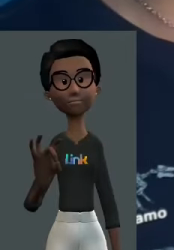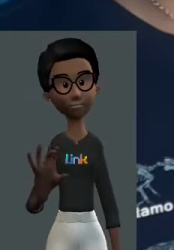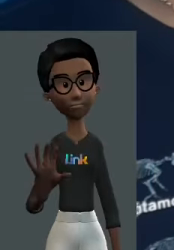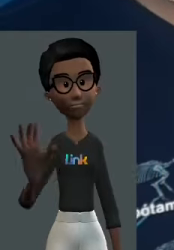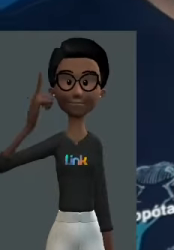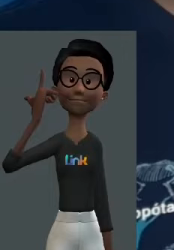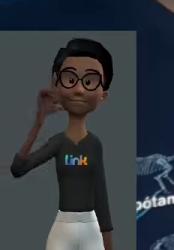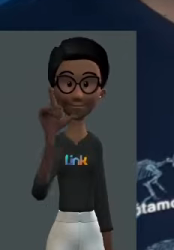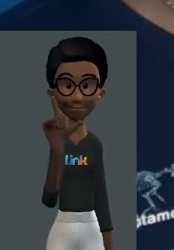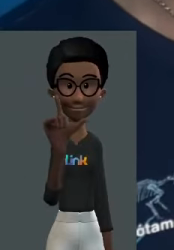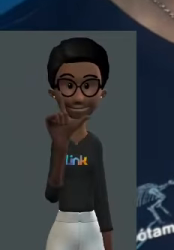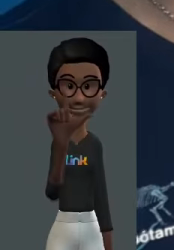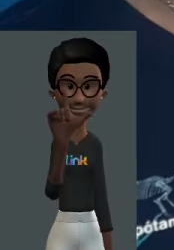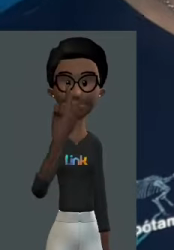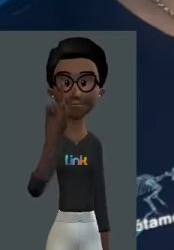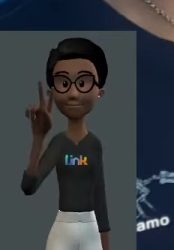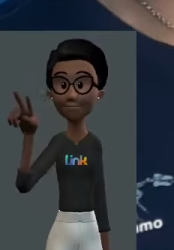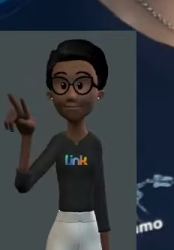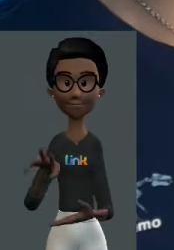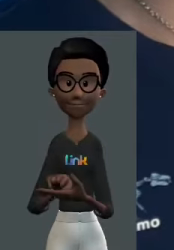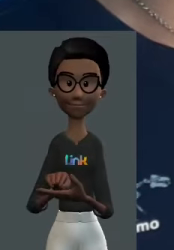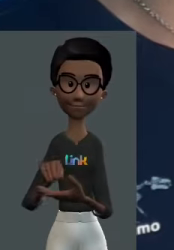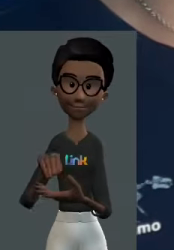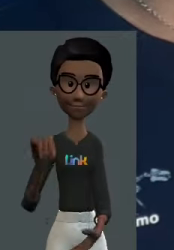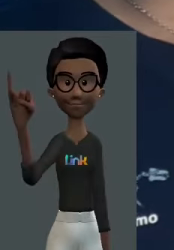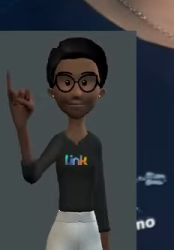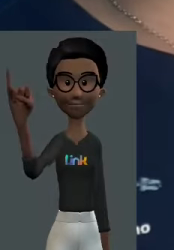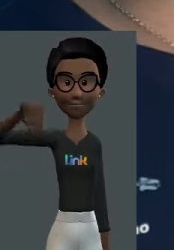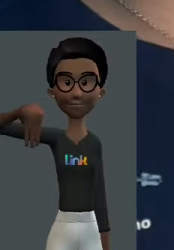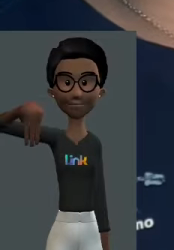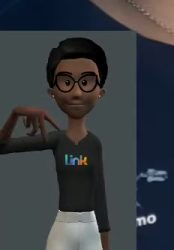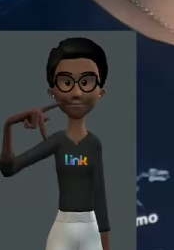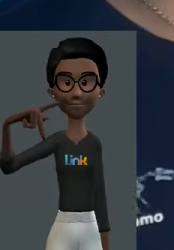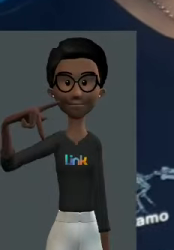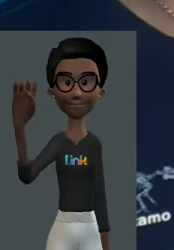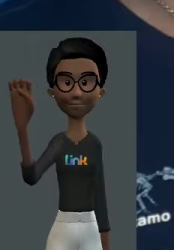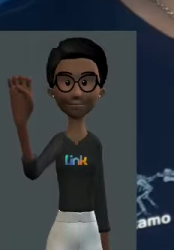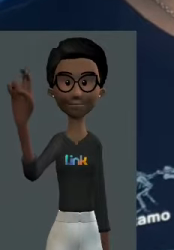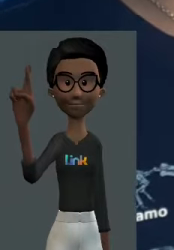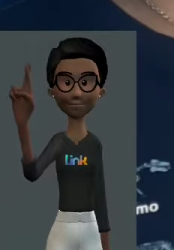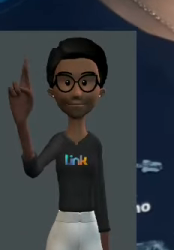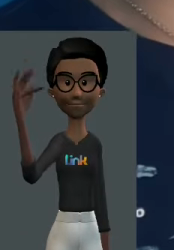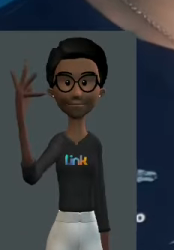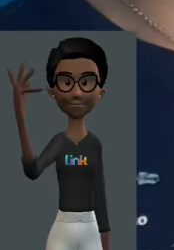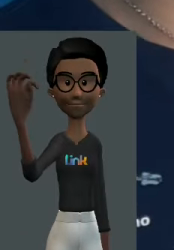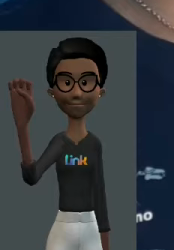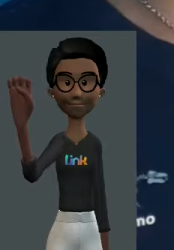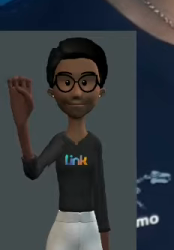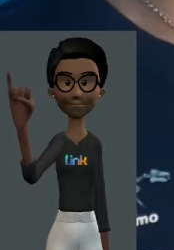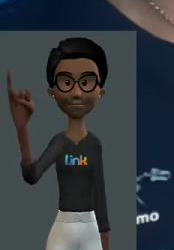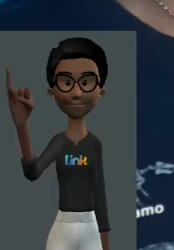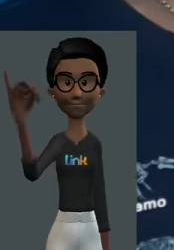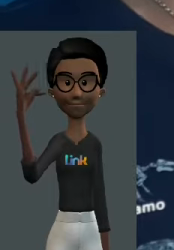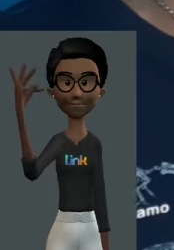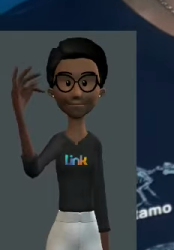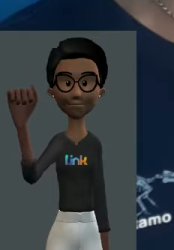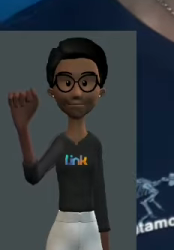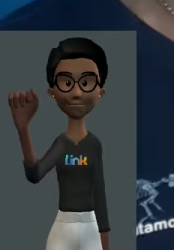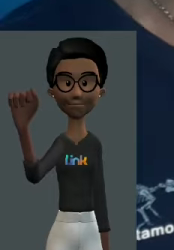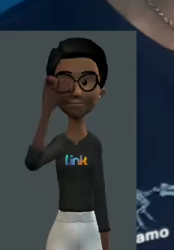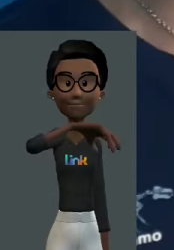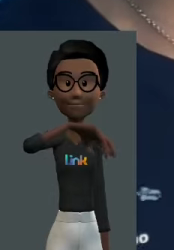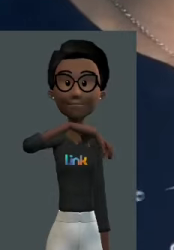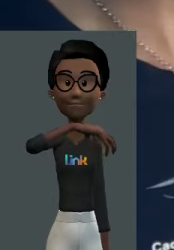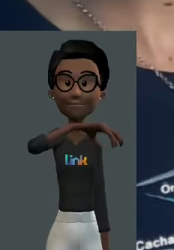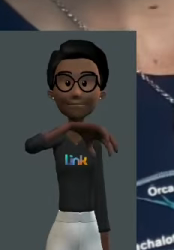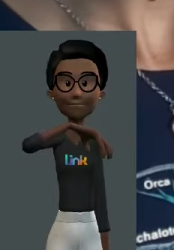capitão, porém outro homem também se oferece. Então agora eles têm um problema, porque dois querem esse posto, mas só um